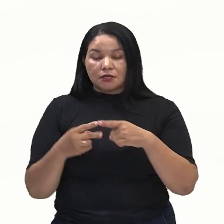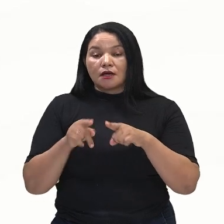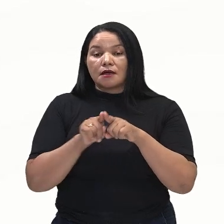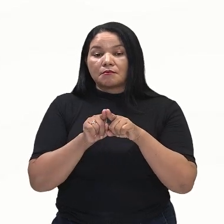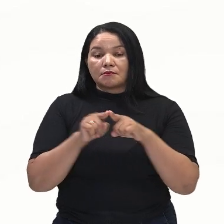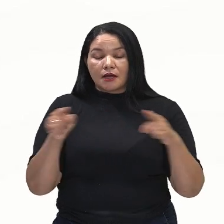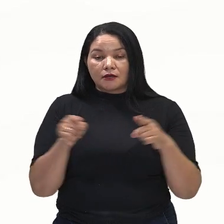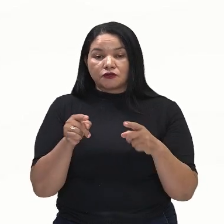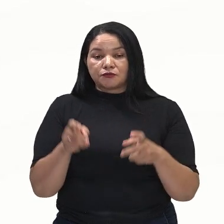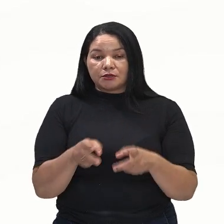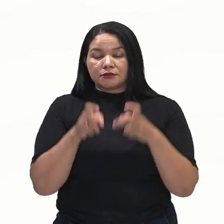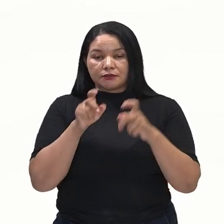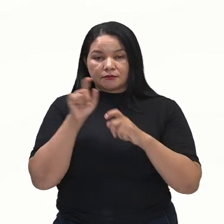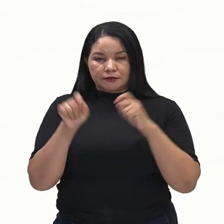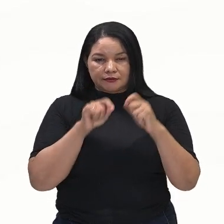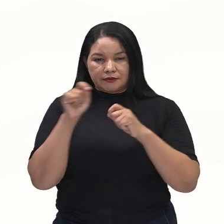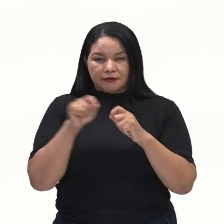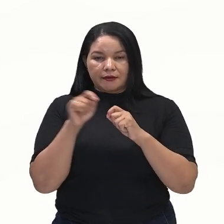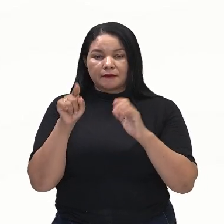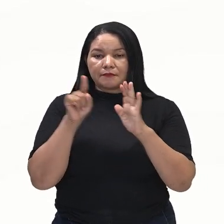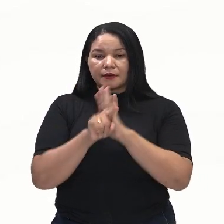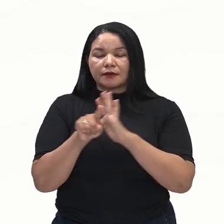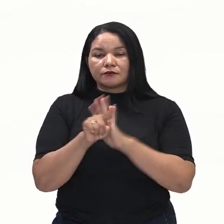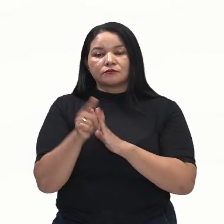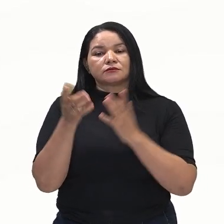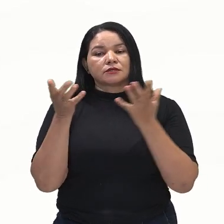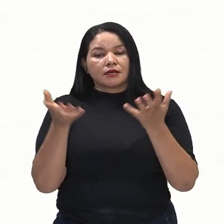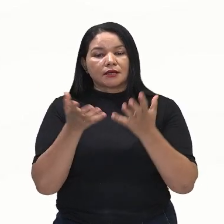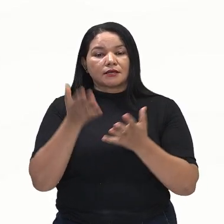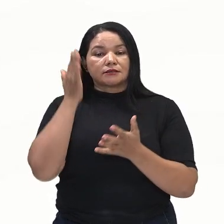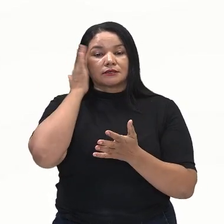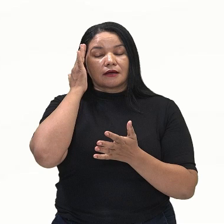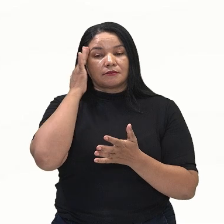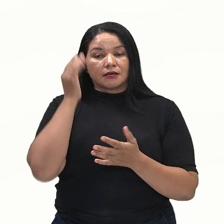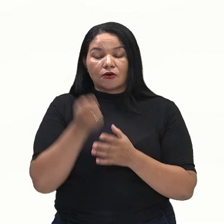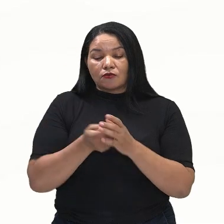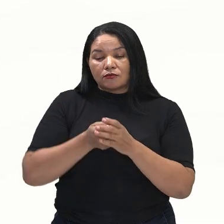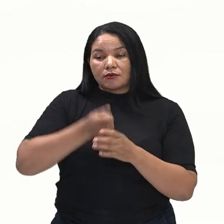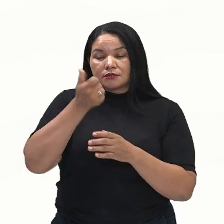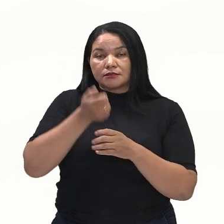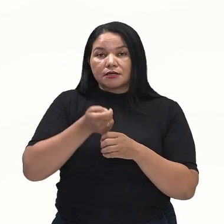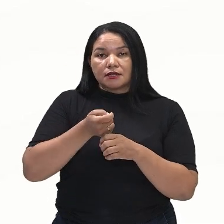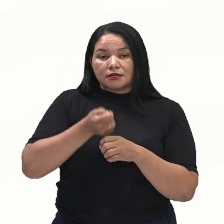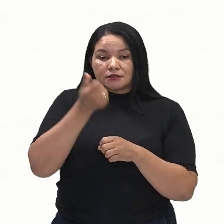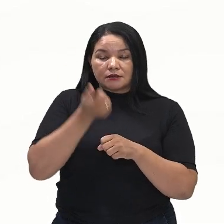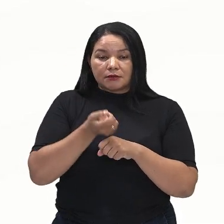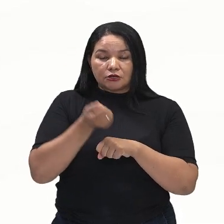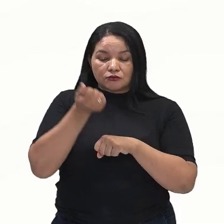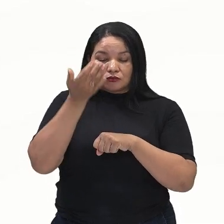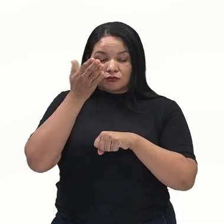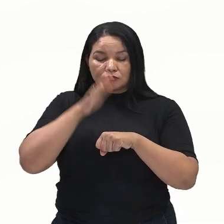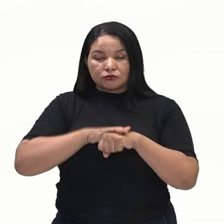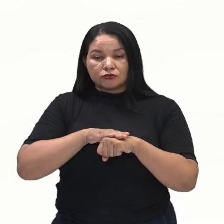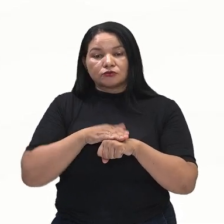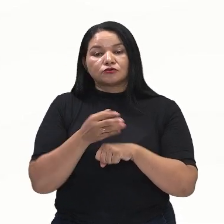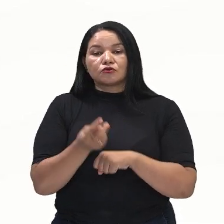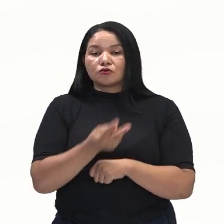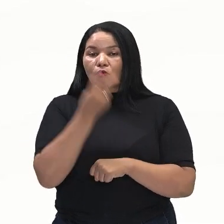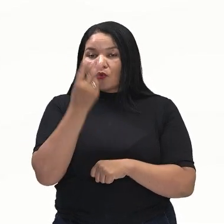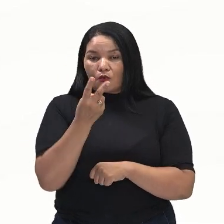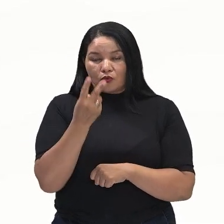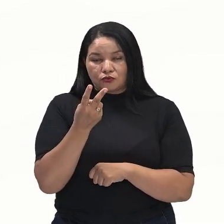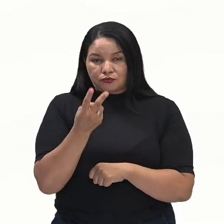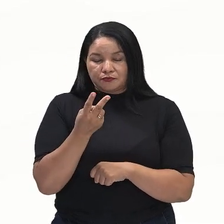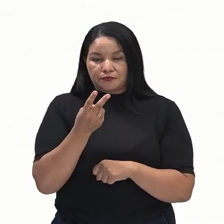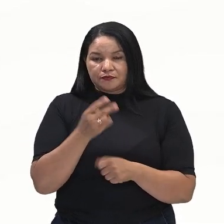que a questão aqui está dizendo no lançamento de 2 moedas. Pessoal, se você